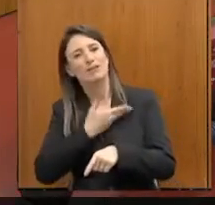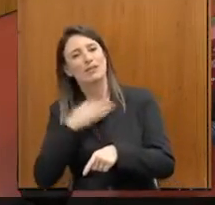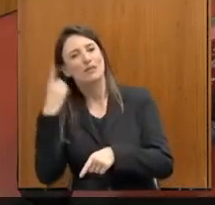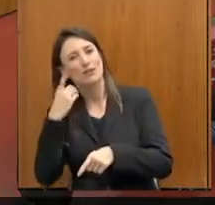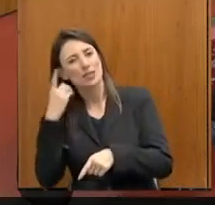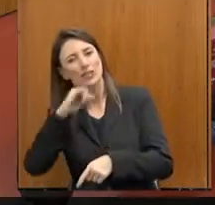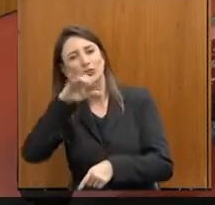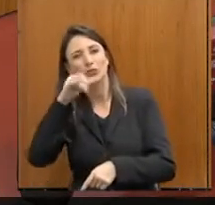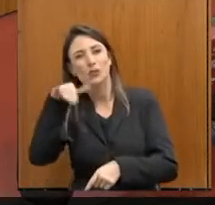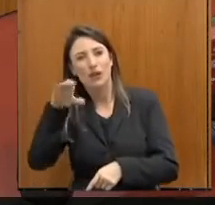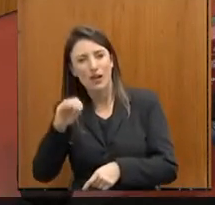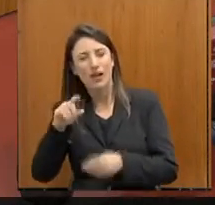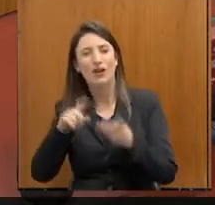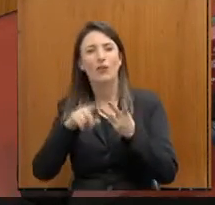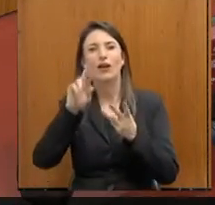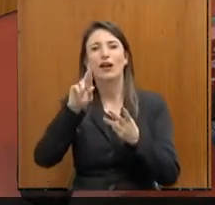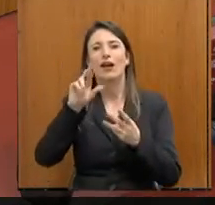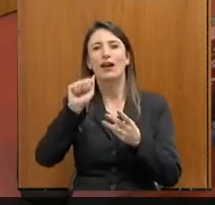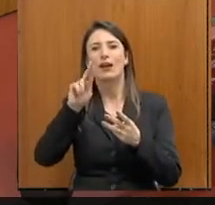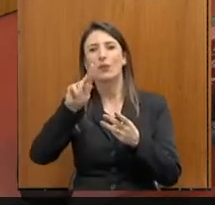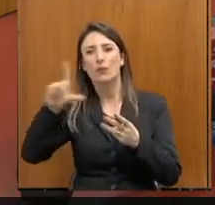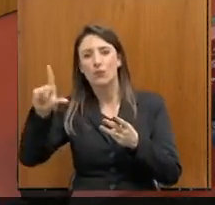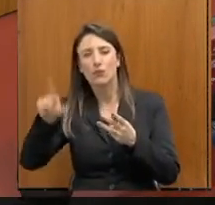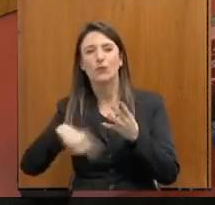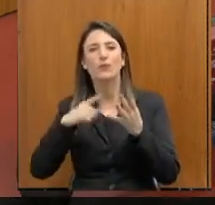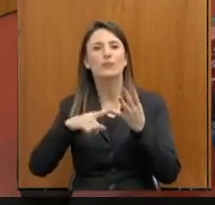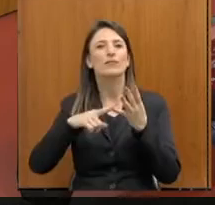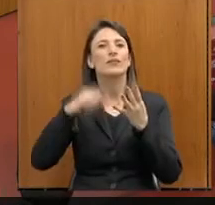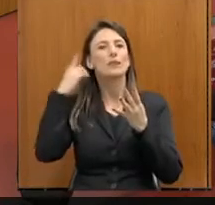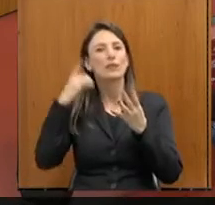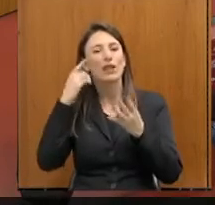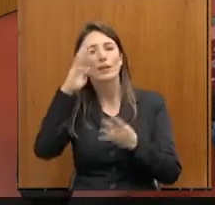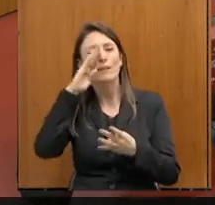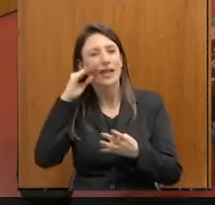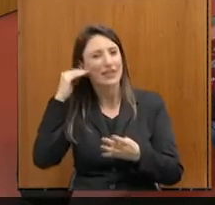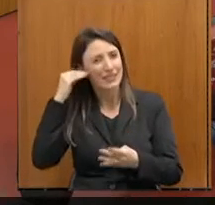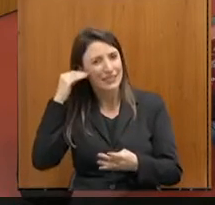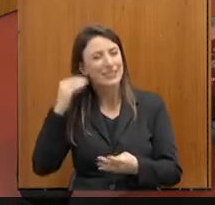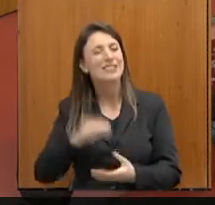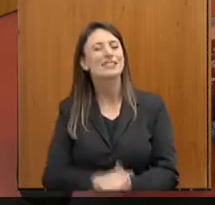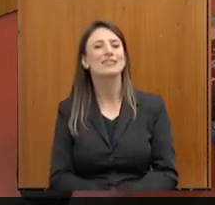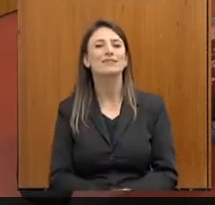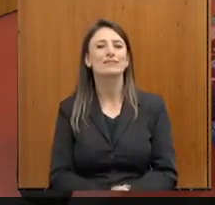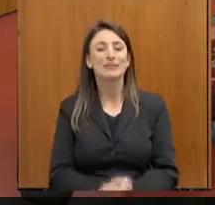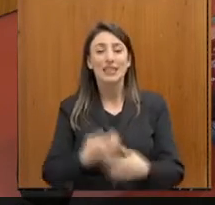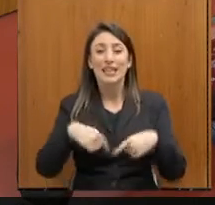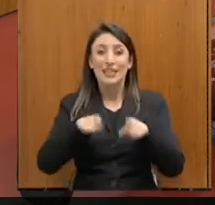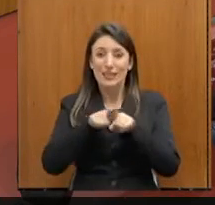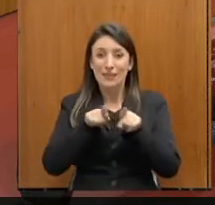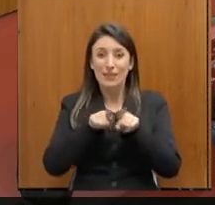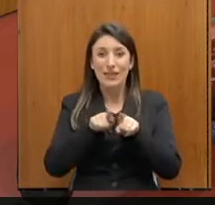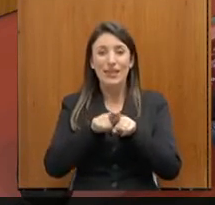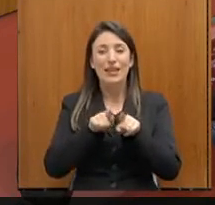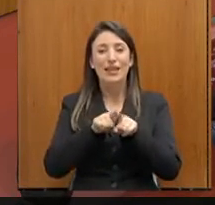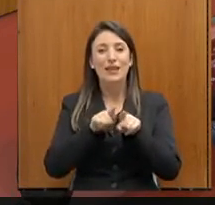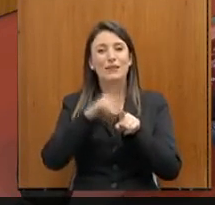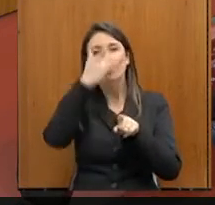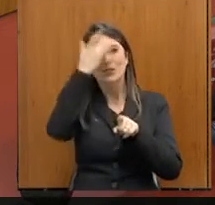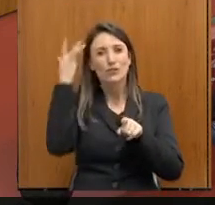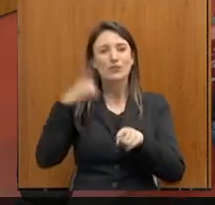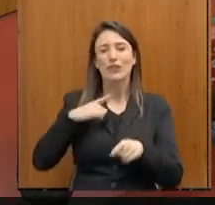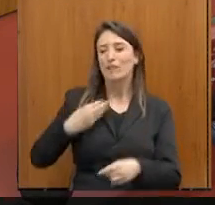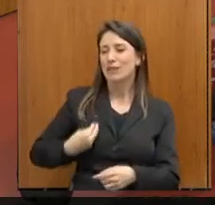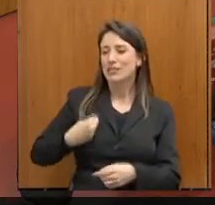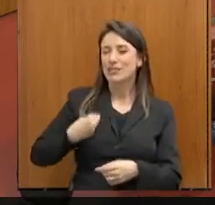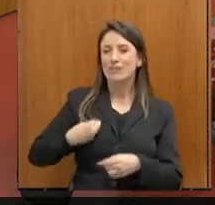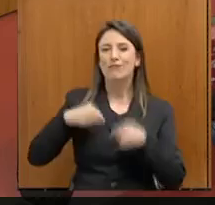Raul Belém Belém Deputado Beatriz Cerqueira ah e também aqueles que aqui estão na plenária